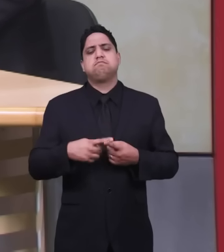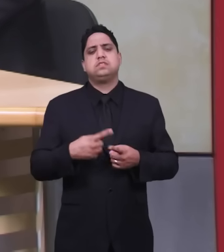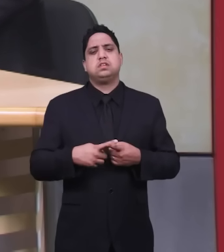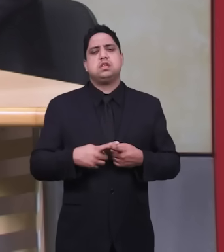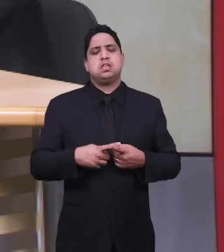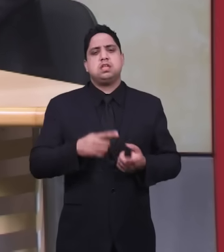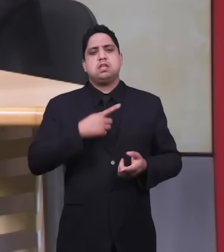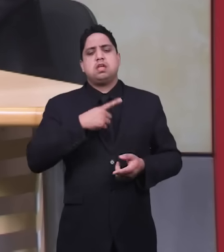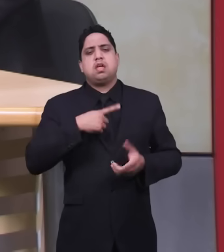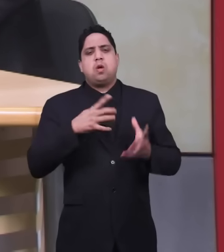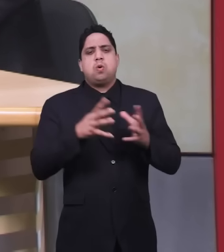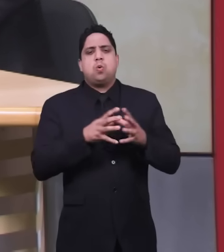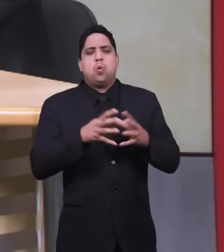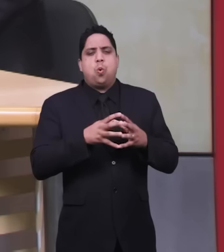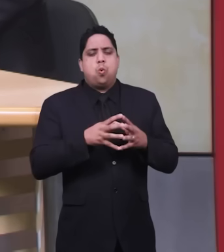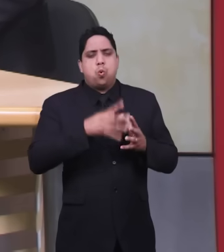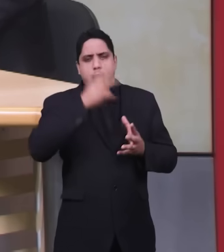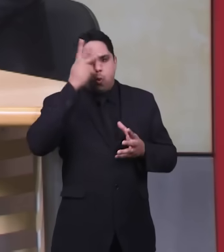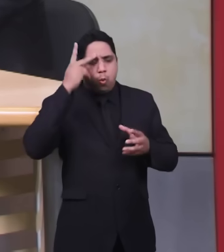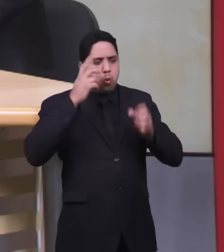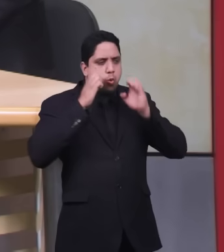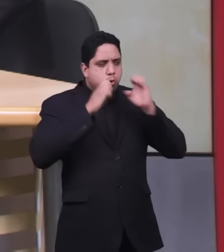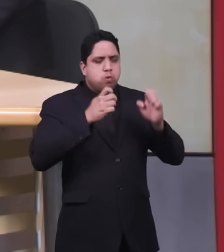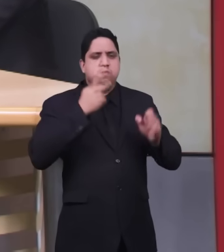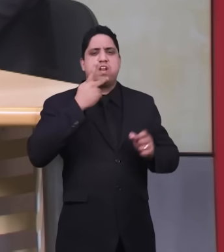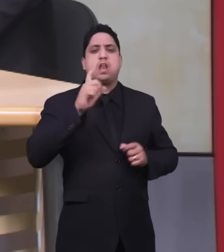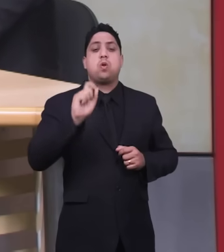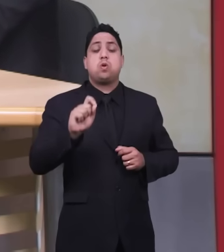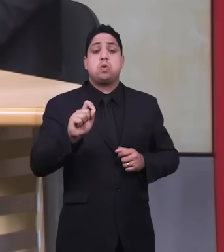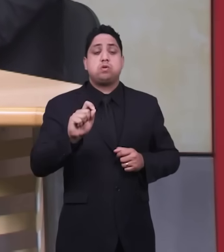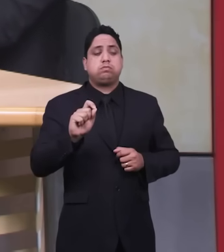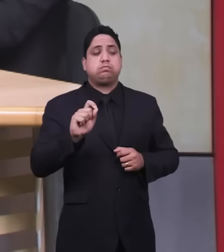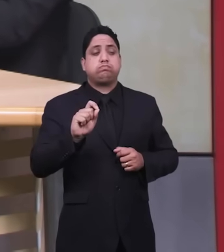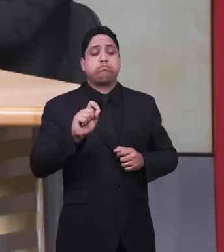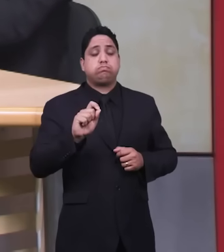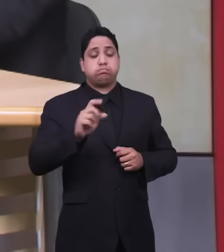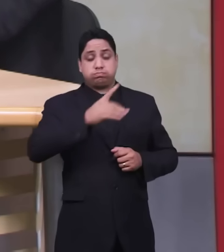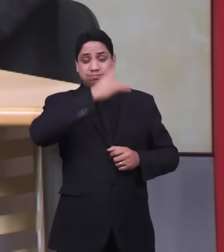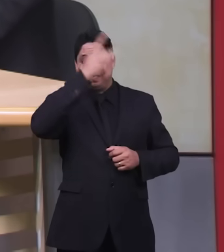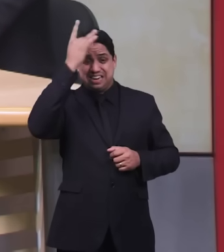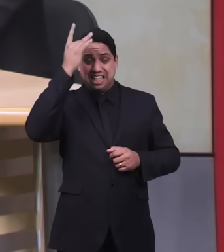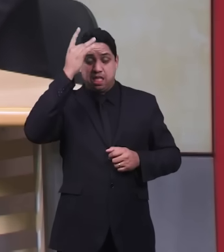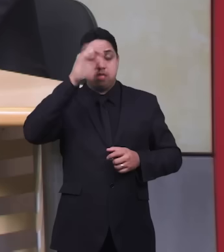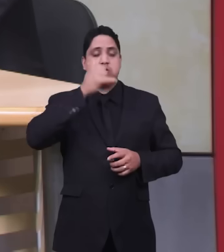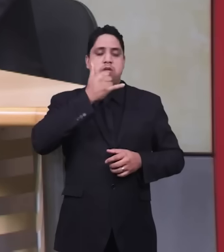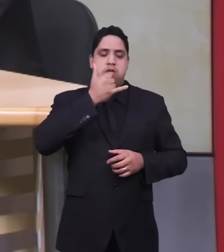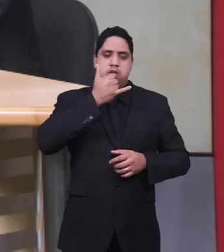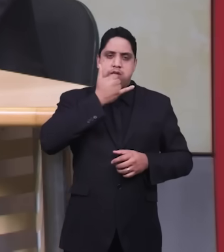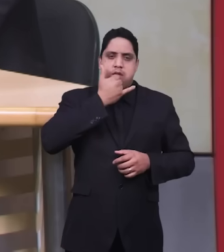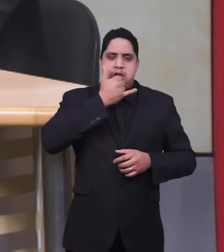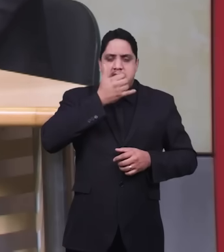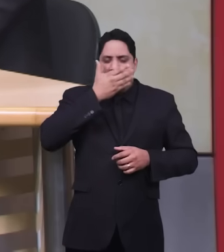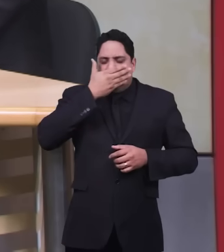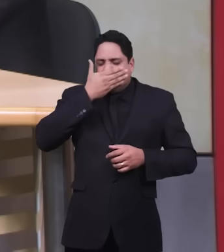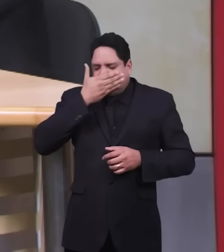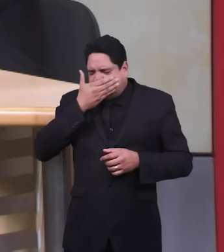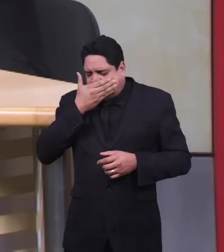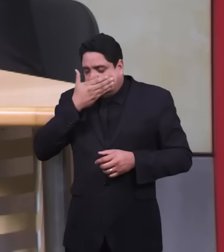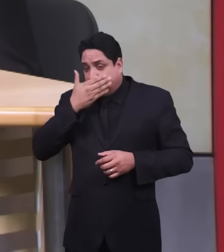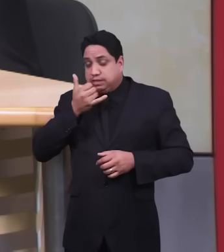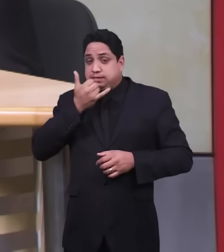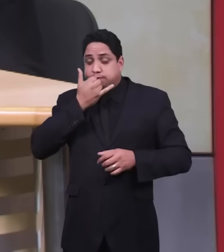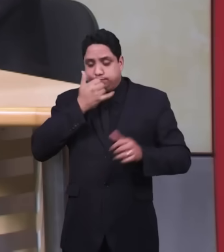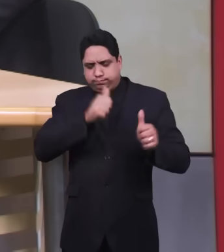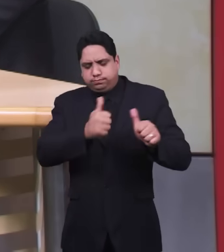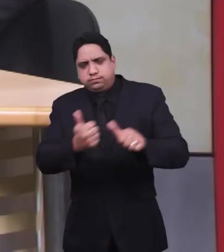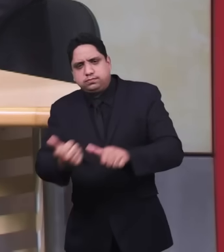evangélicos que diz, que afirma que o batismo nas águas e o batismo com o Espírito